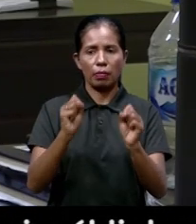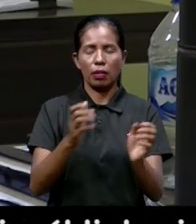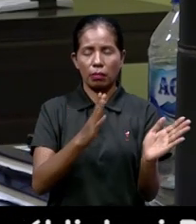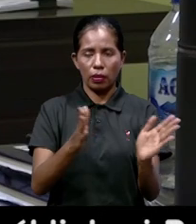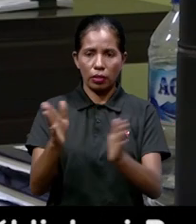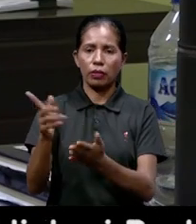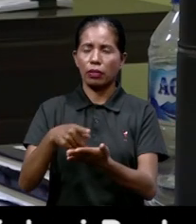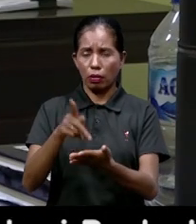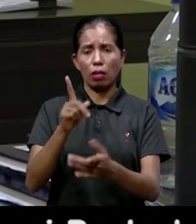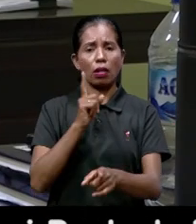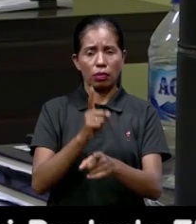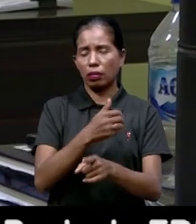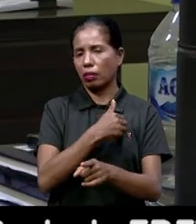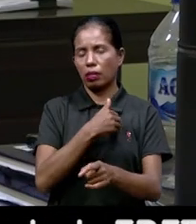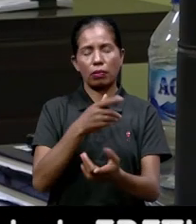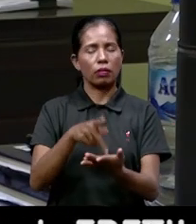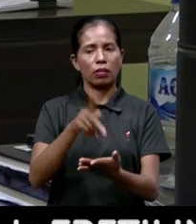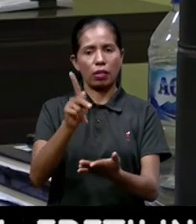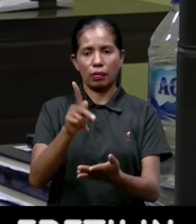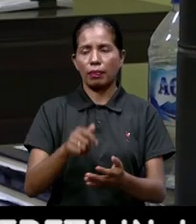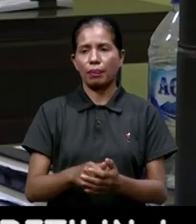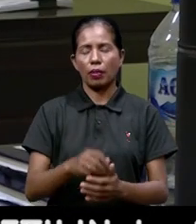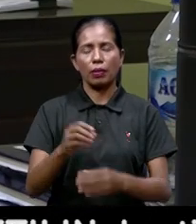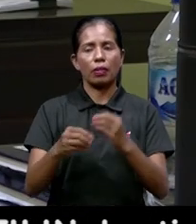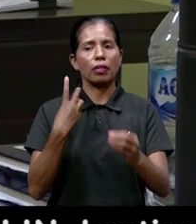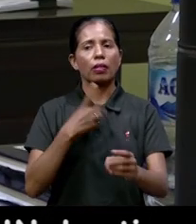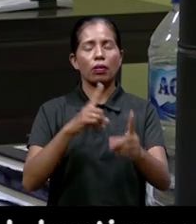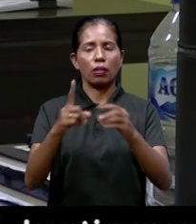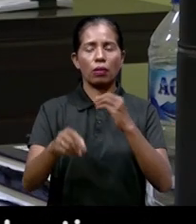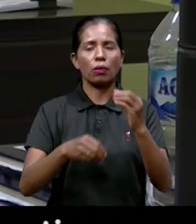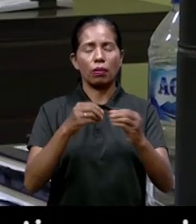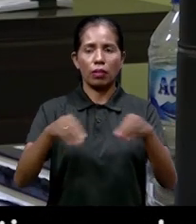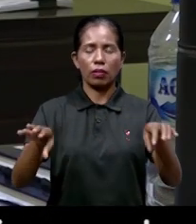pagamento los lunes será el pagamento con vas y te cuele con vas sistema ni a